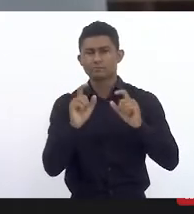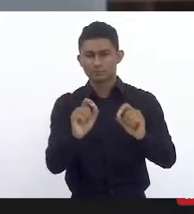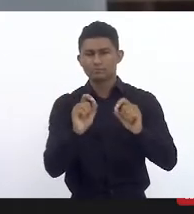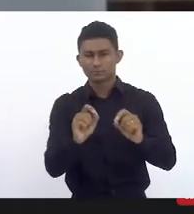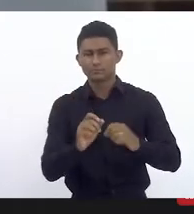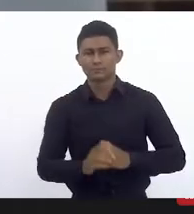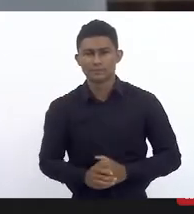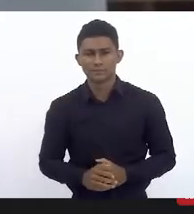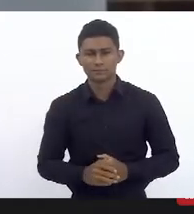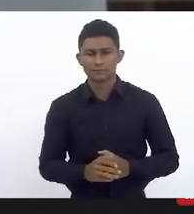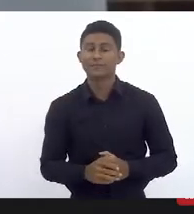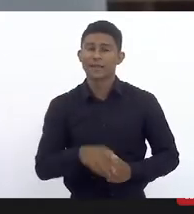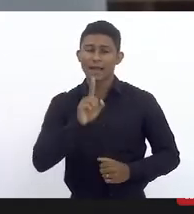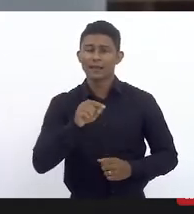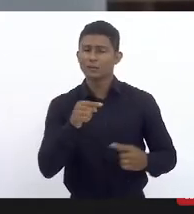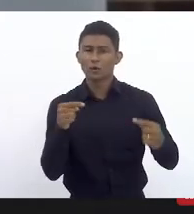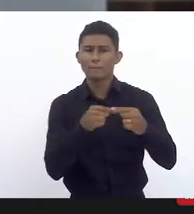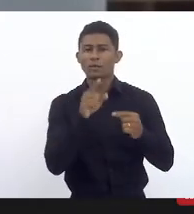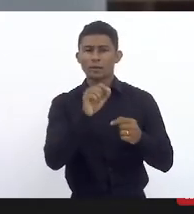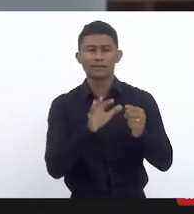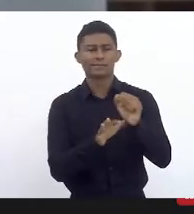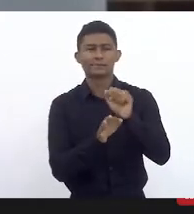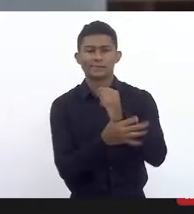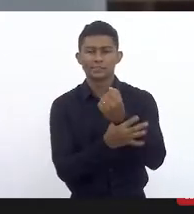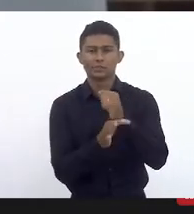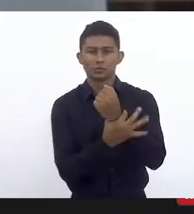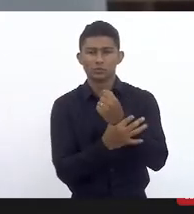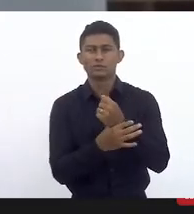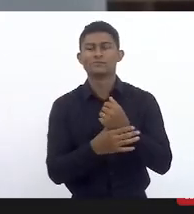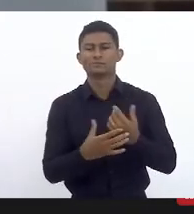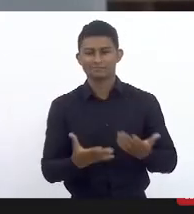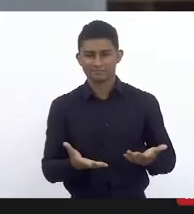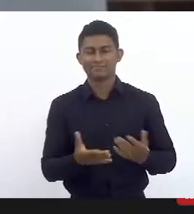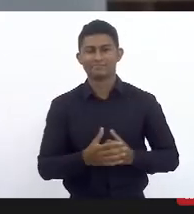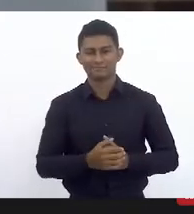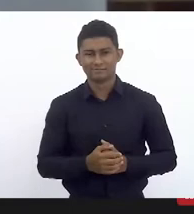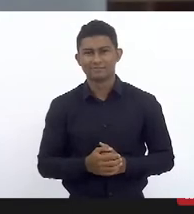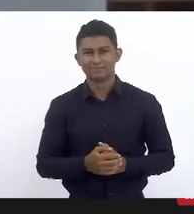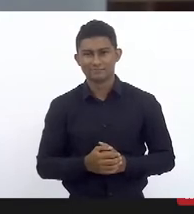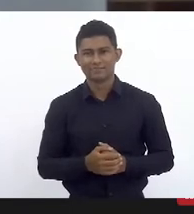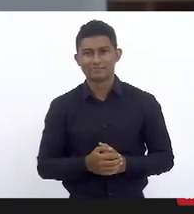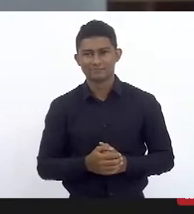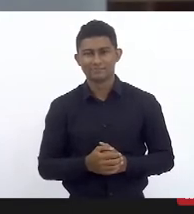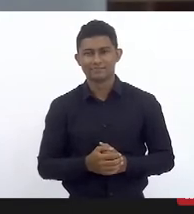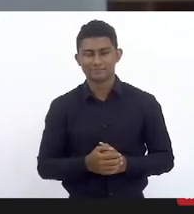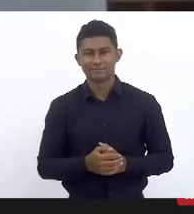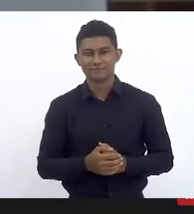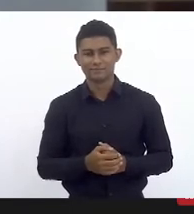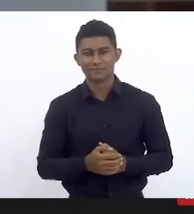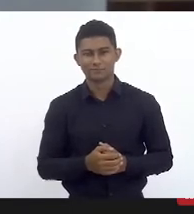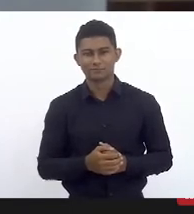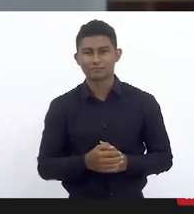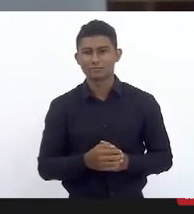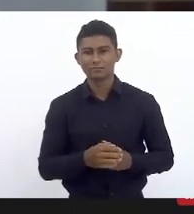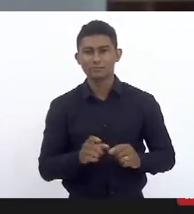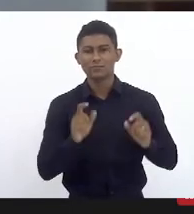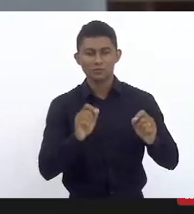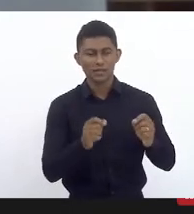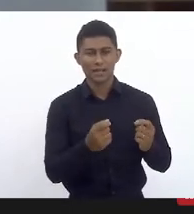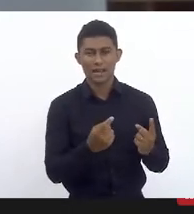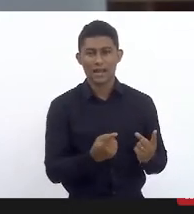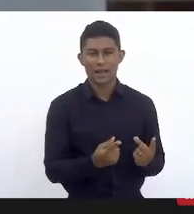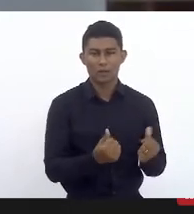de garantir, o nome já traz essa questão, né, de garantir a soberania